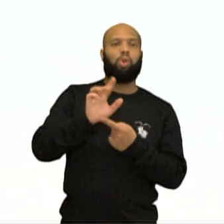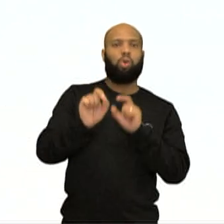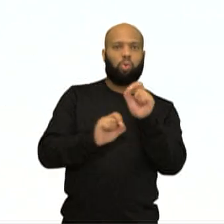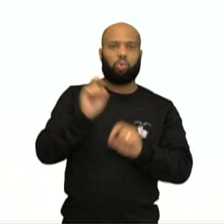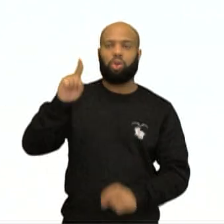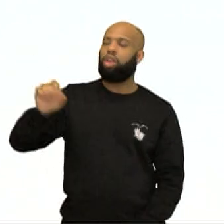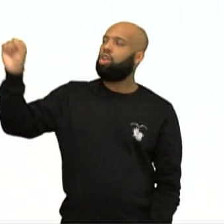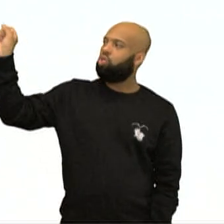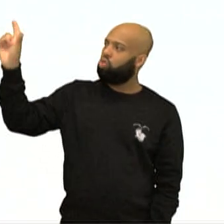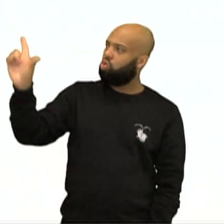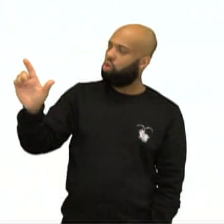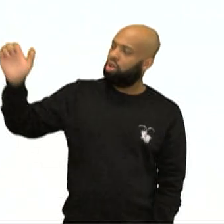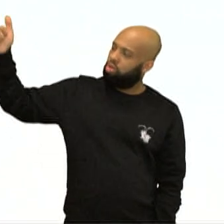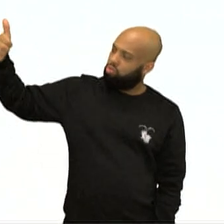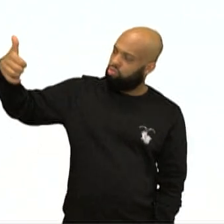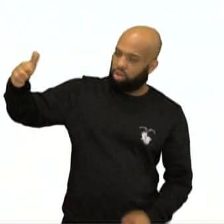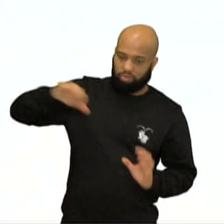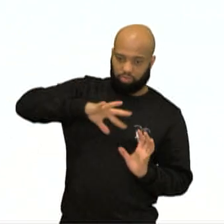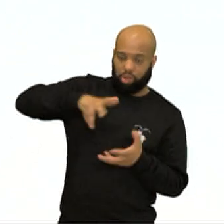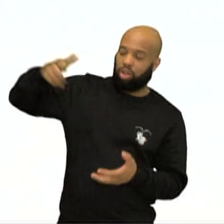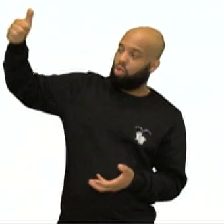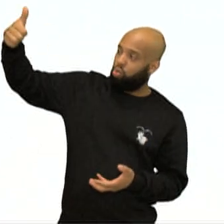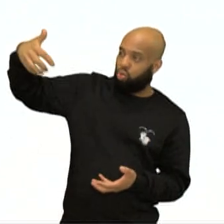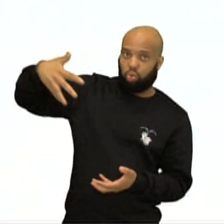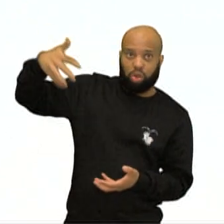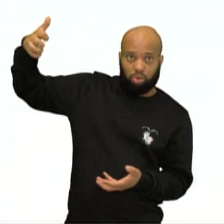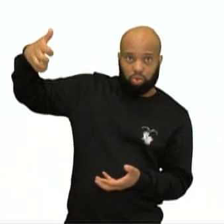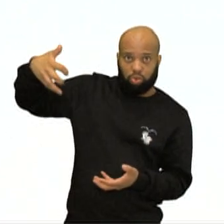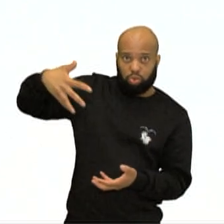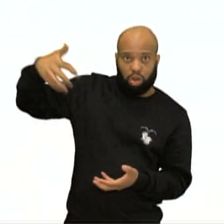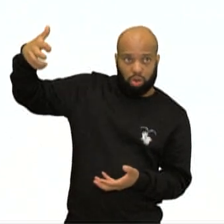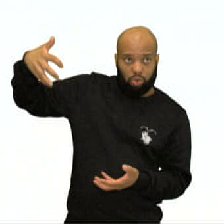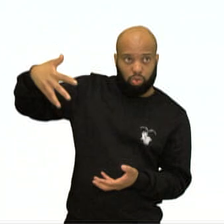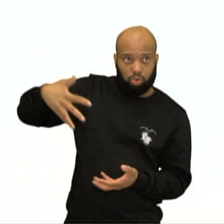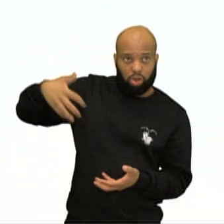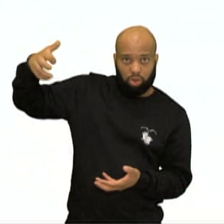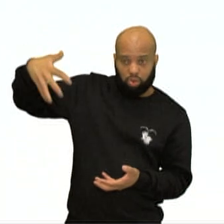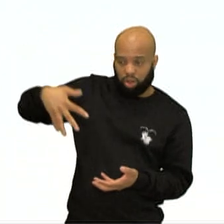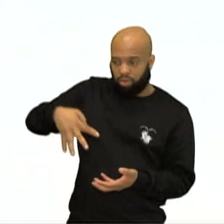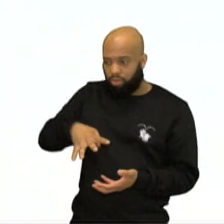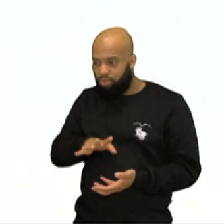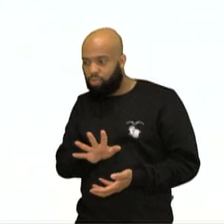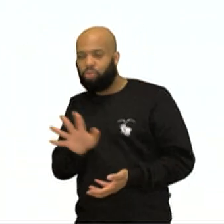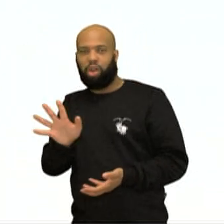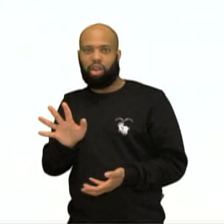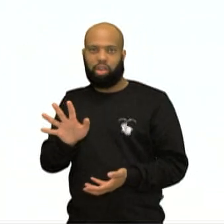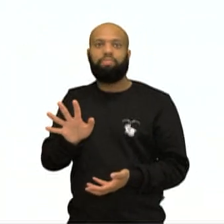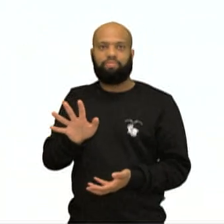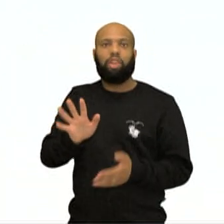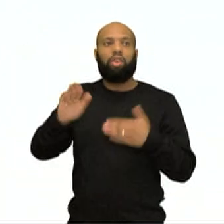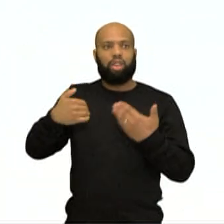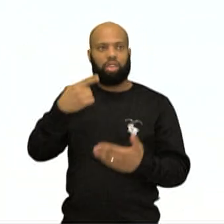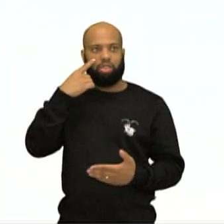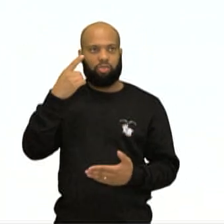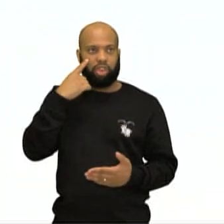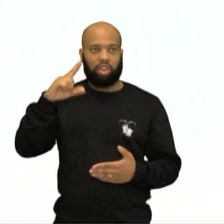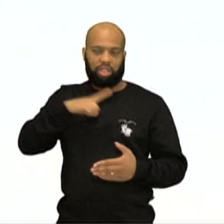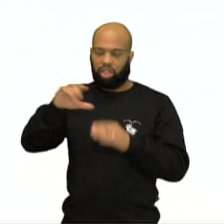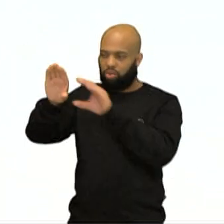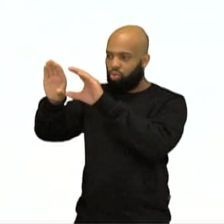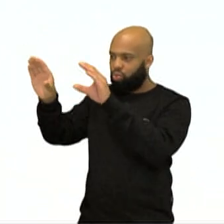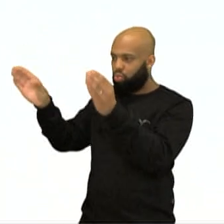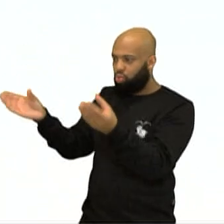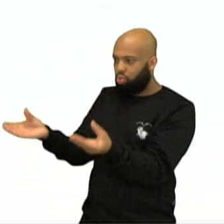Sol, a radiação solar que chega até a superfície terrestre e é refletida. E a atmosfera é capaz